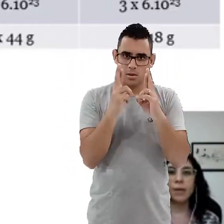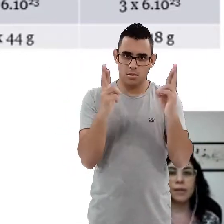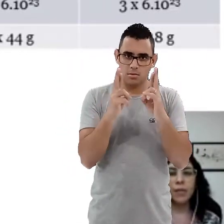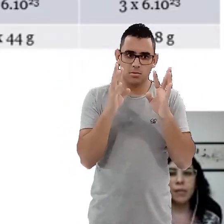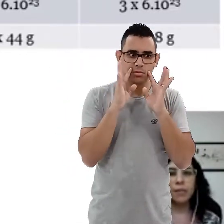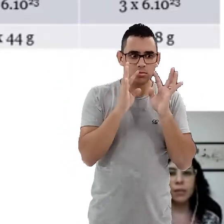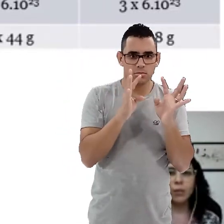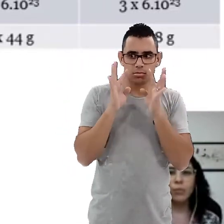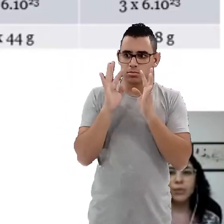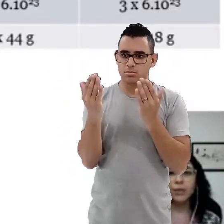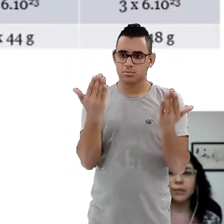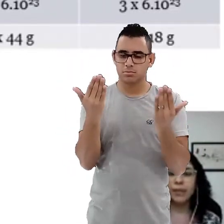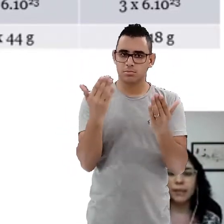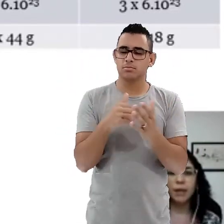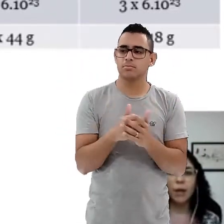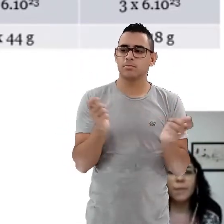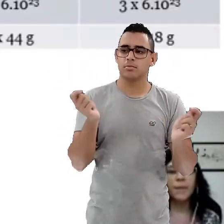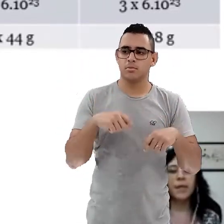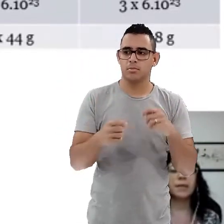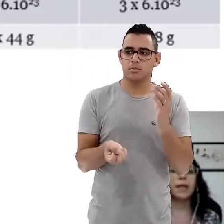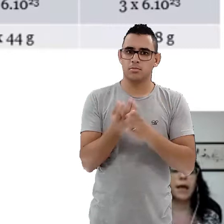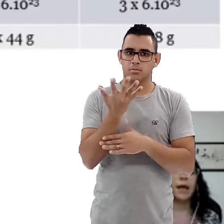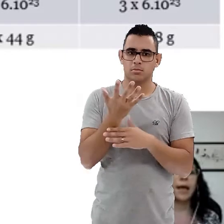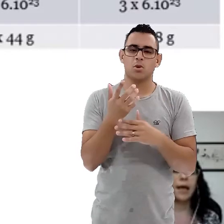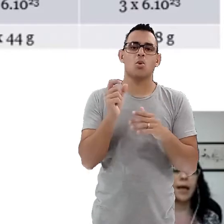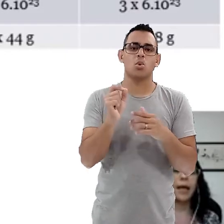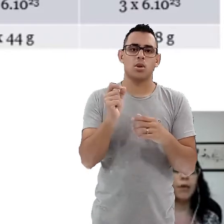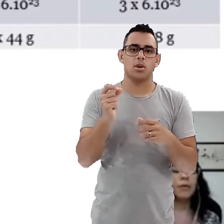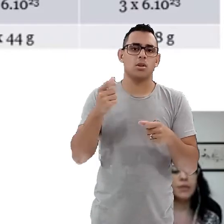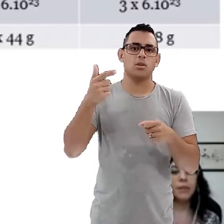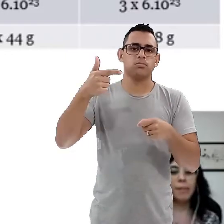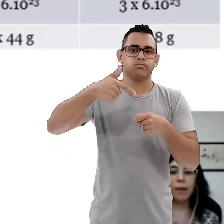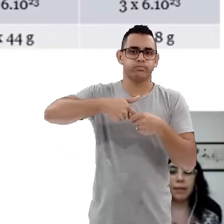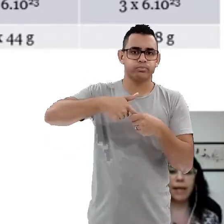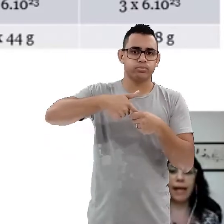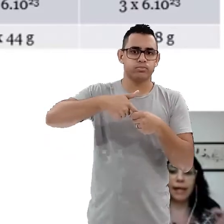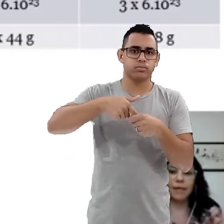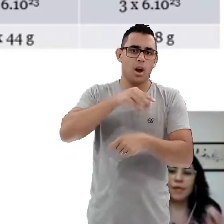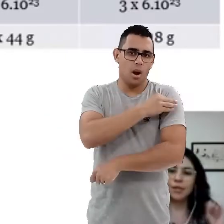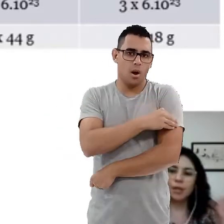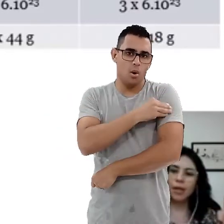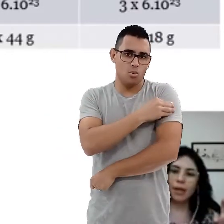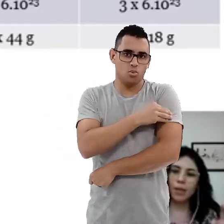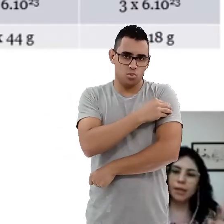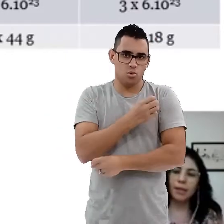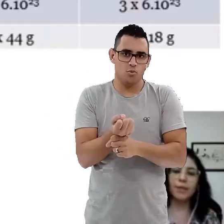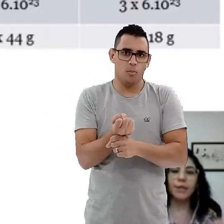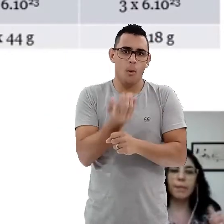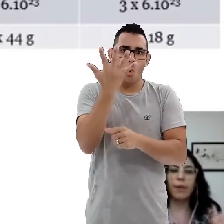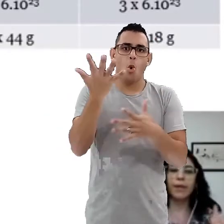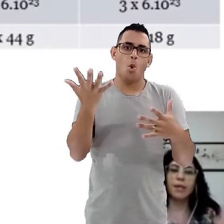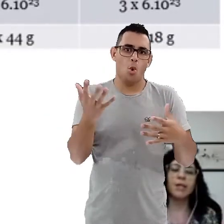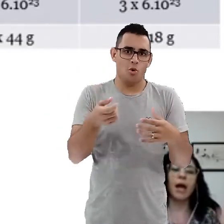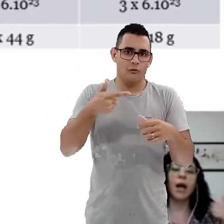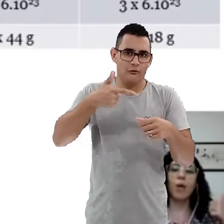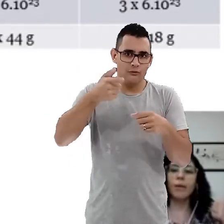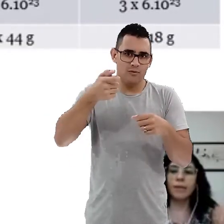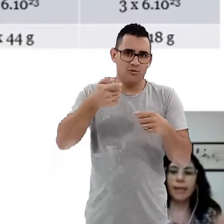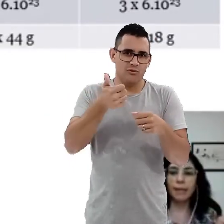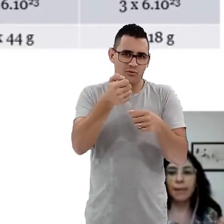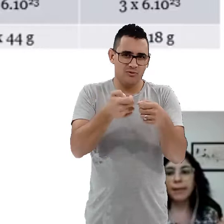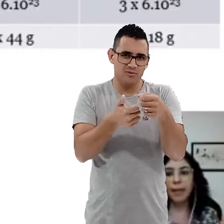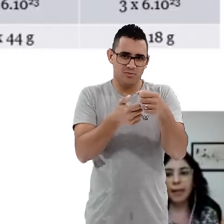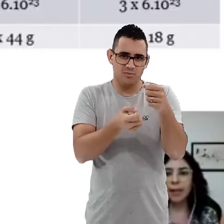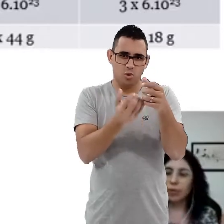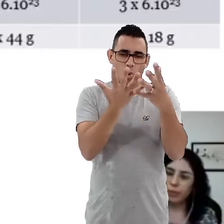nossa equação química do combustão do etanol, tá? Onde a gente pode, através só da equação, a gente pode achar